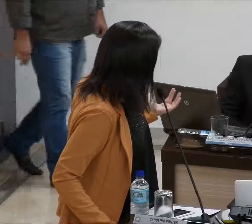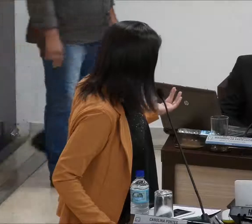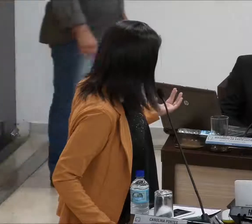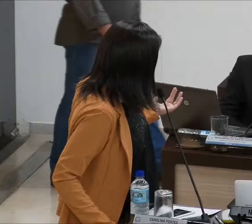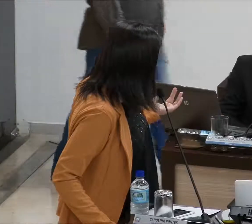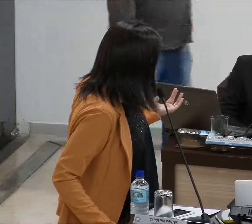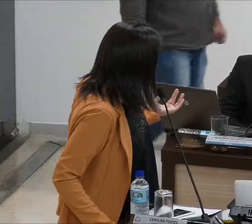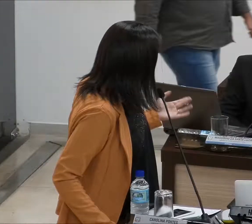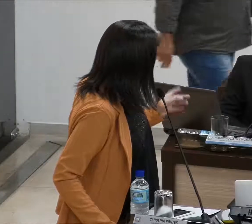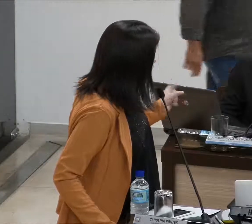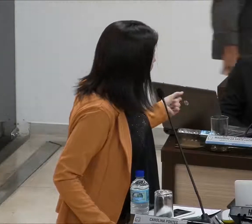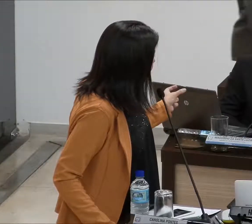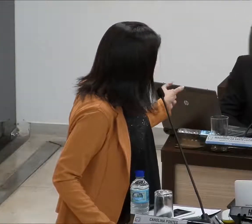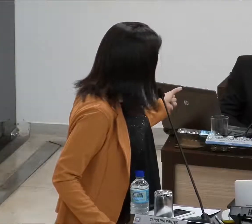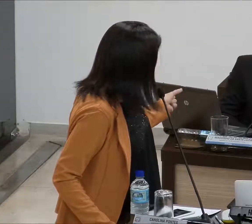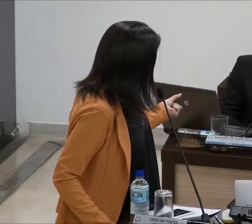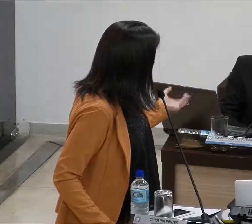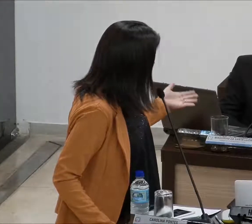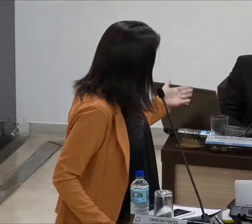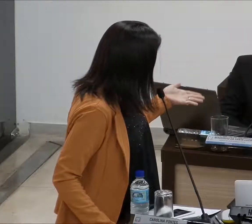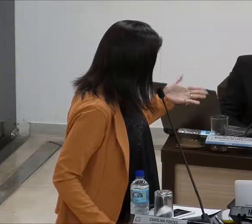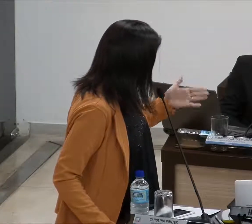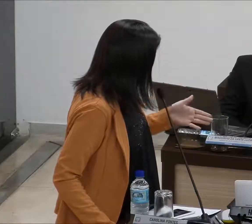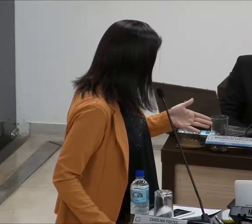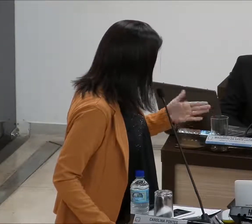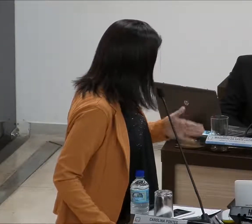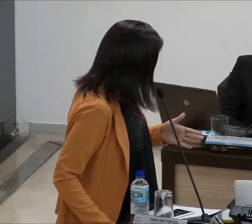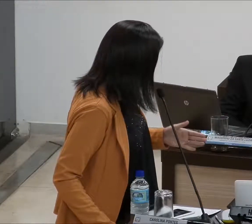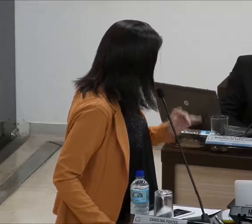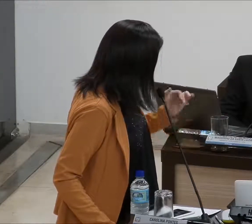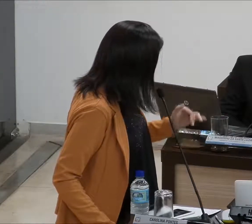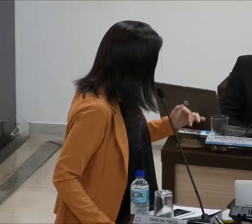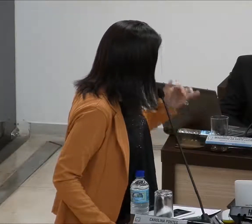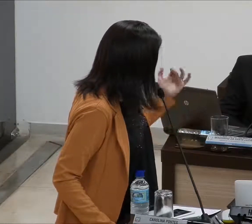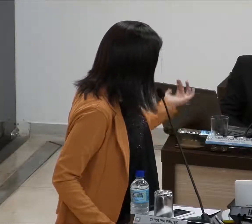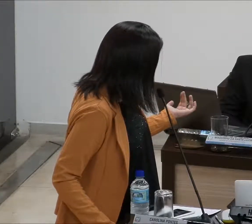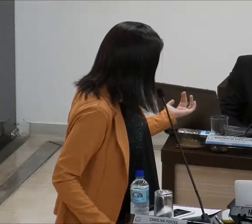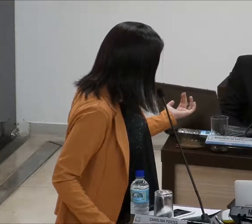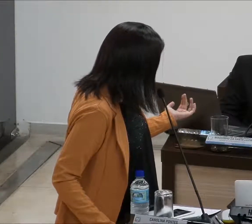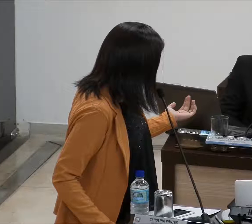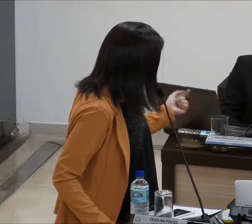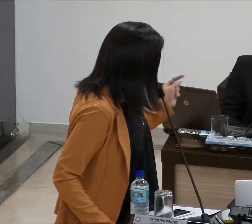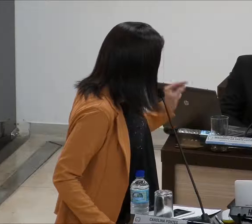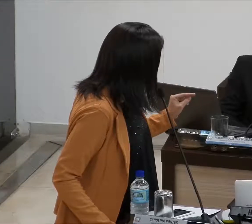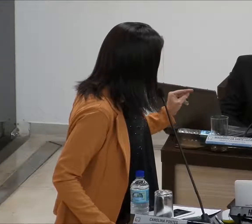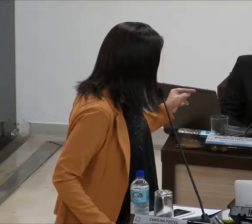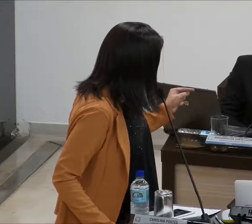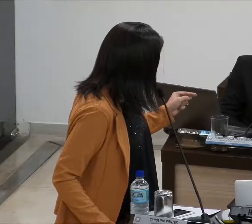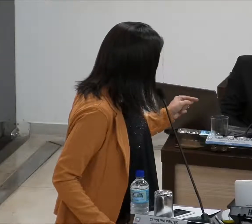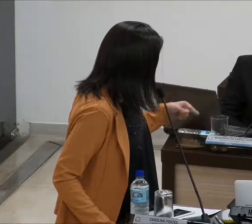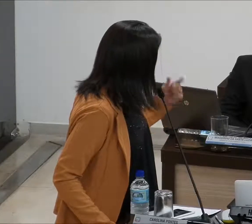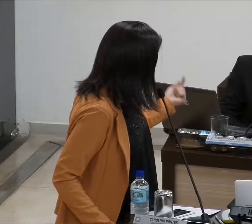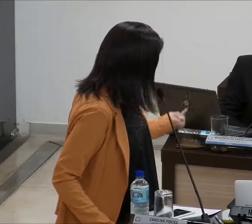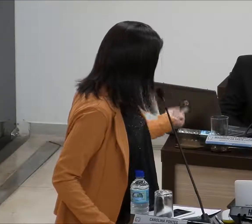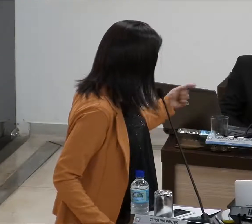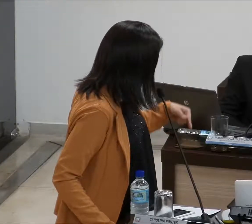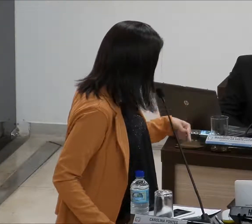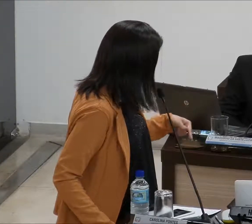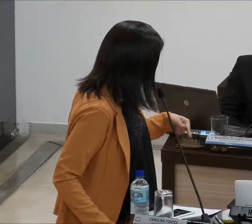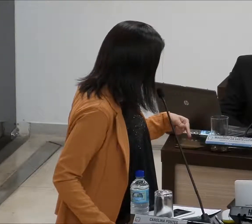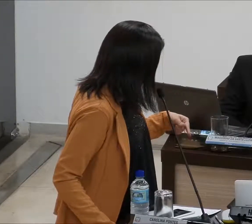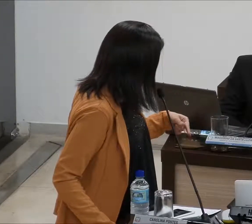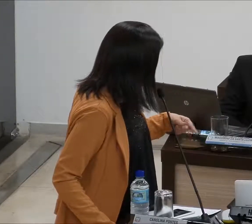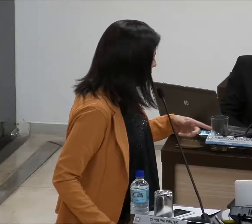cidades tem. Daí ela falou assim, faz um levantamento das cidades e veja o número de habitantes e a forma de projeto